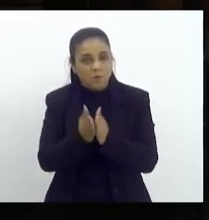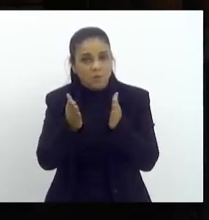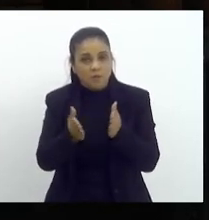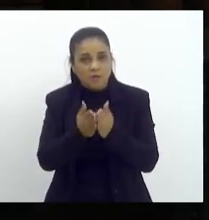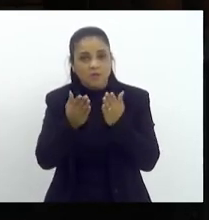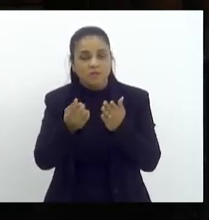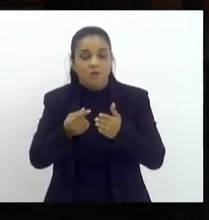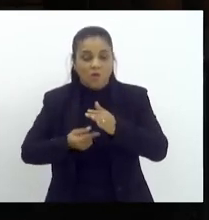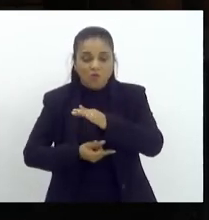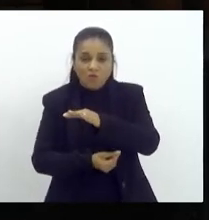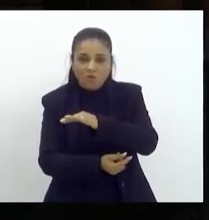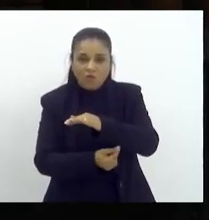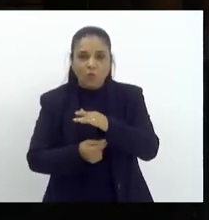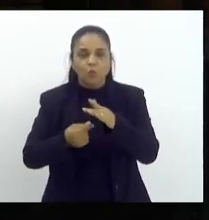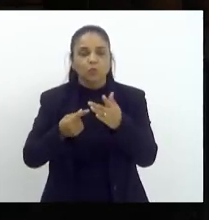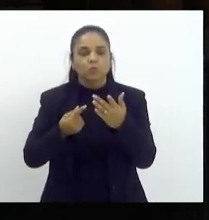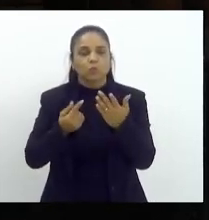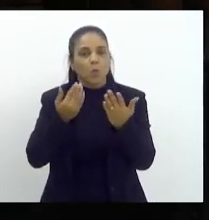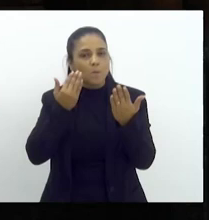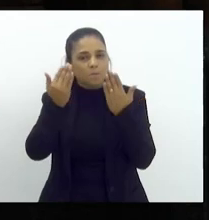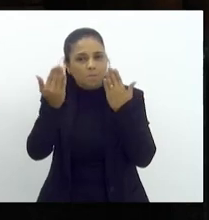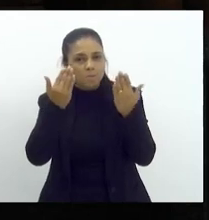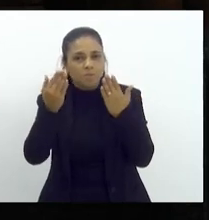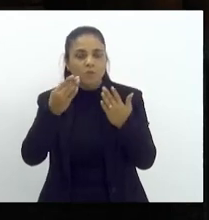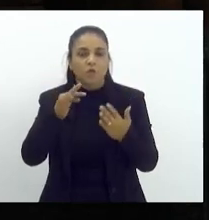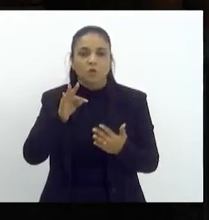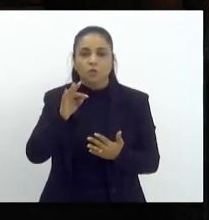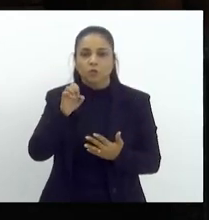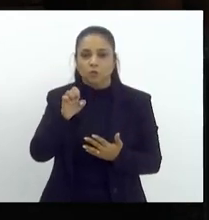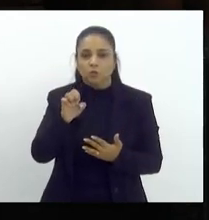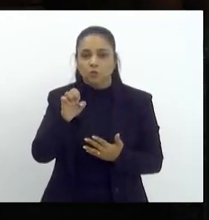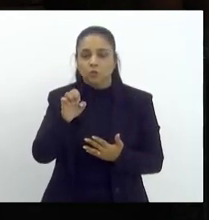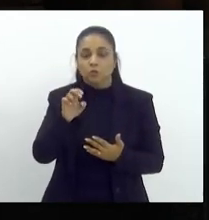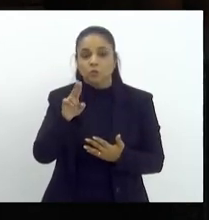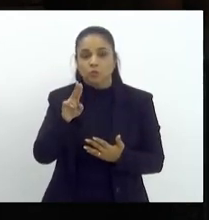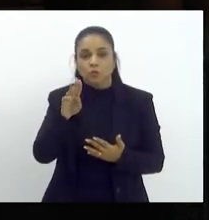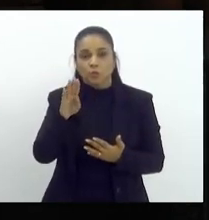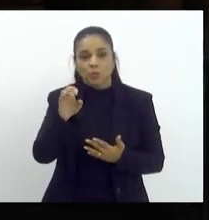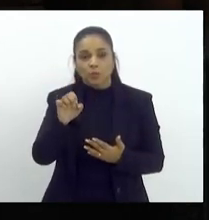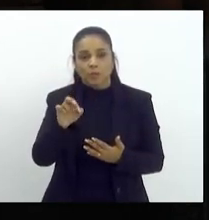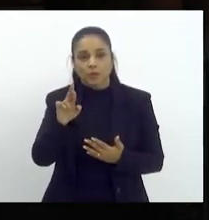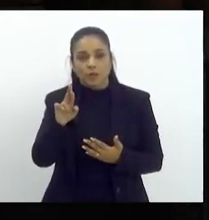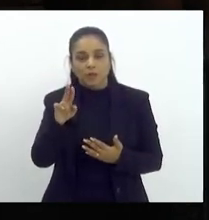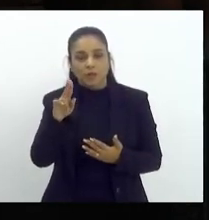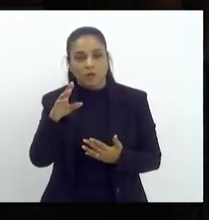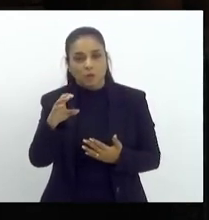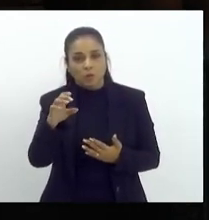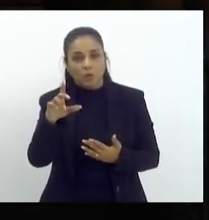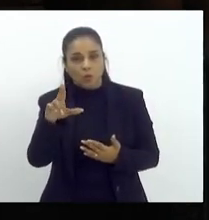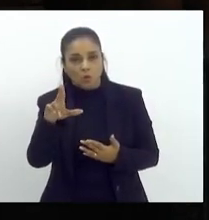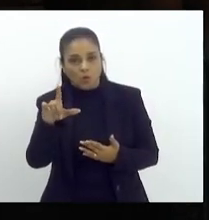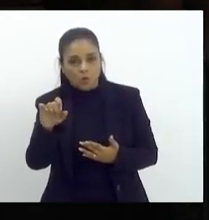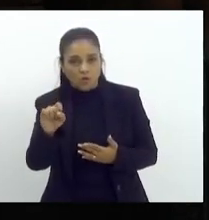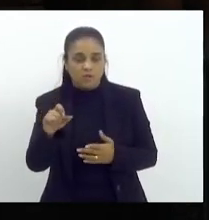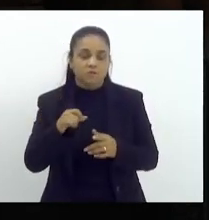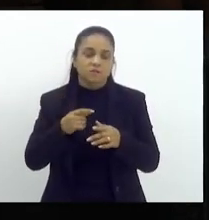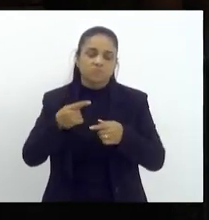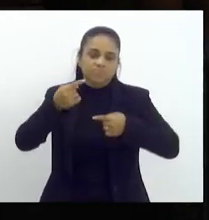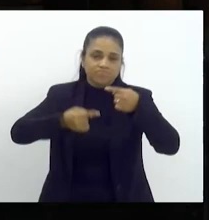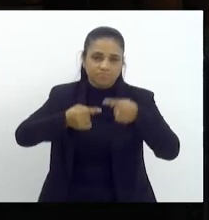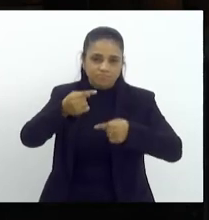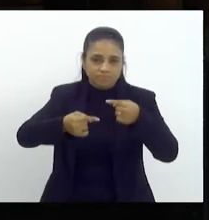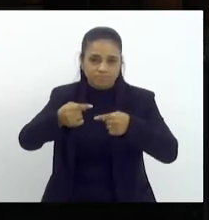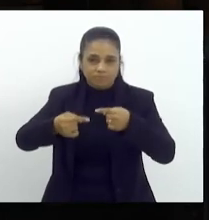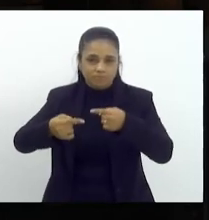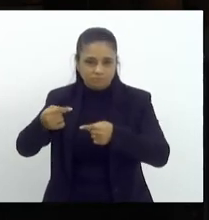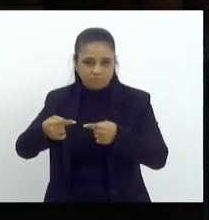psicossocial se refere ao tratamento da tuberculose tratamento de Oncologia tudo aquilo que foi debatido dialogado com